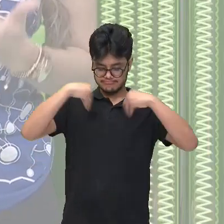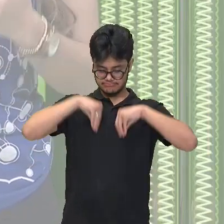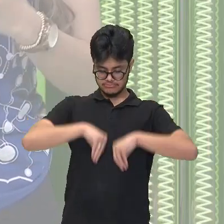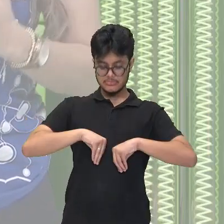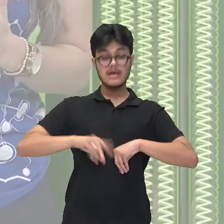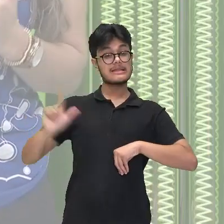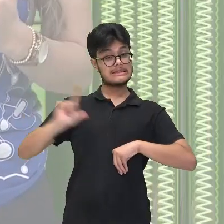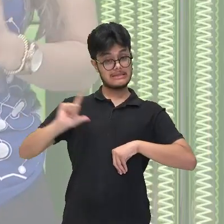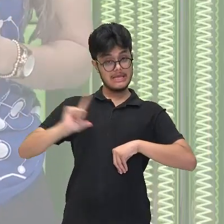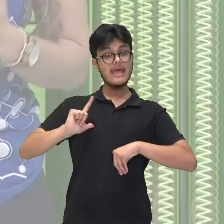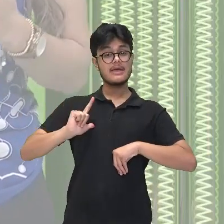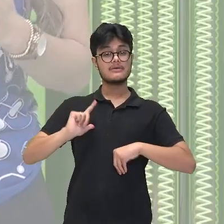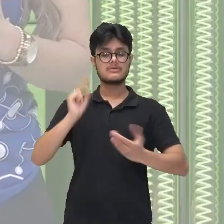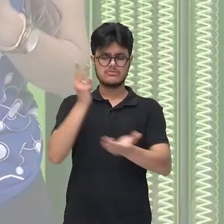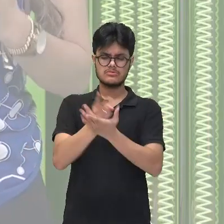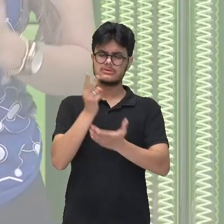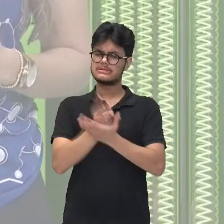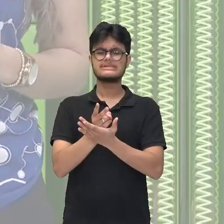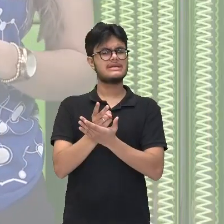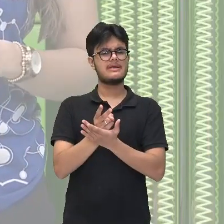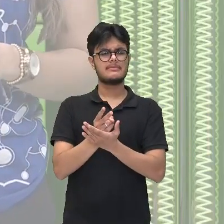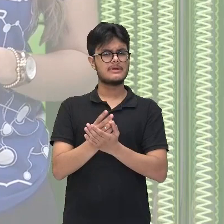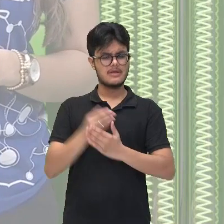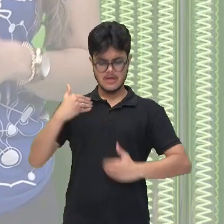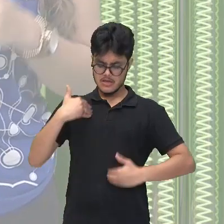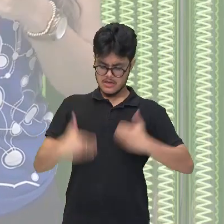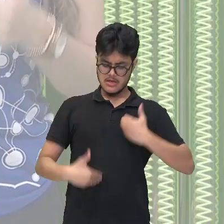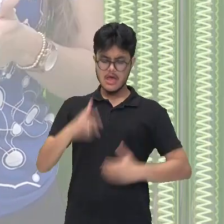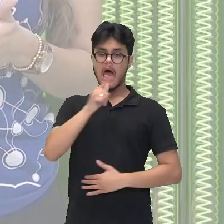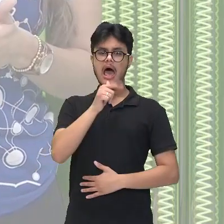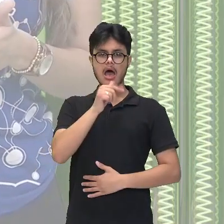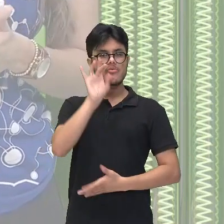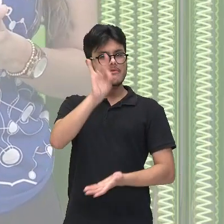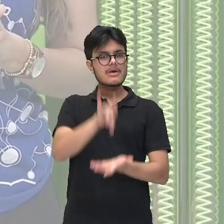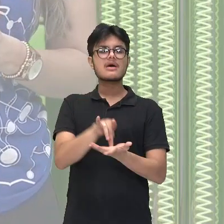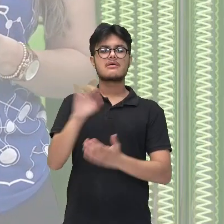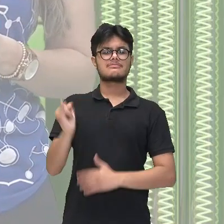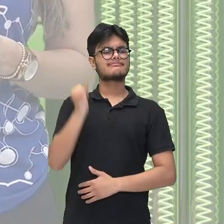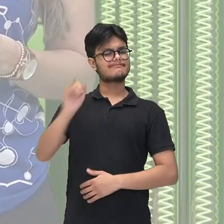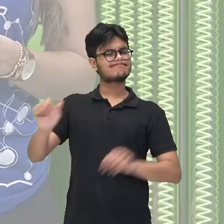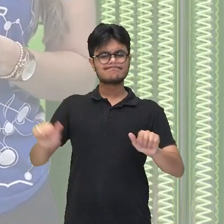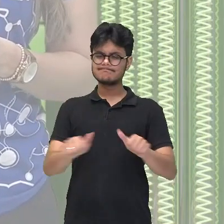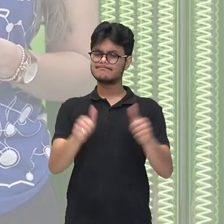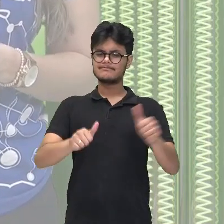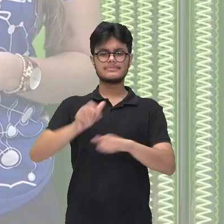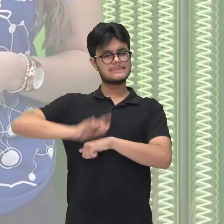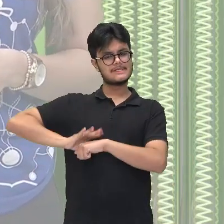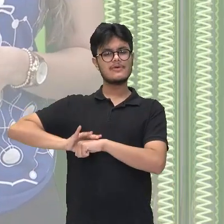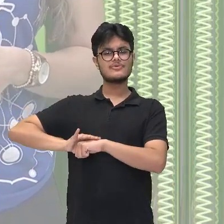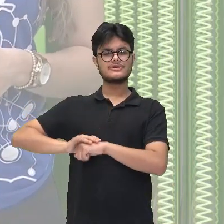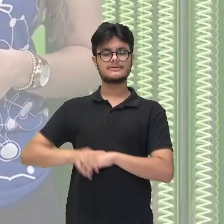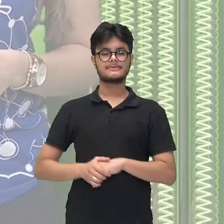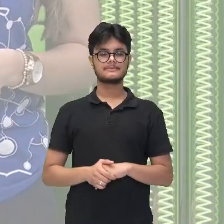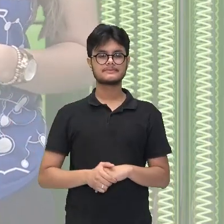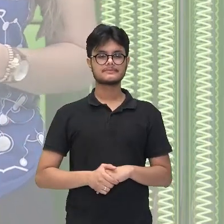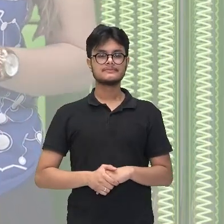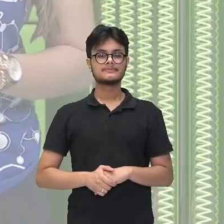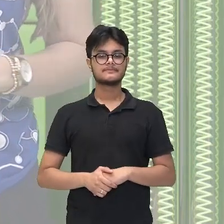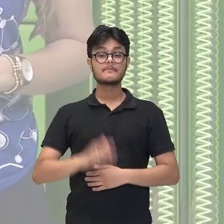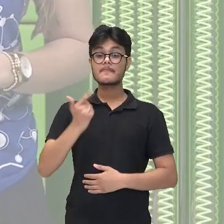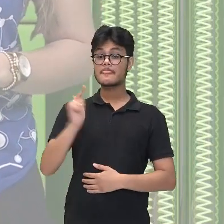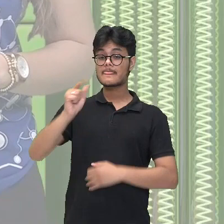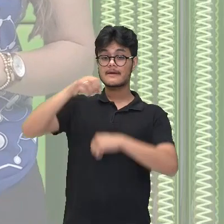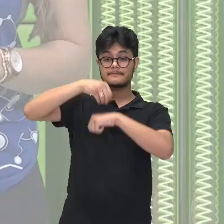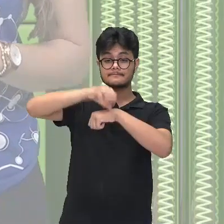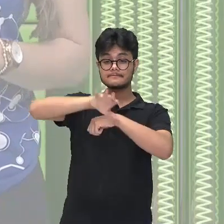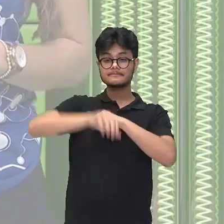precisa sempre mantê-lo hidratado, que isso é muito positivo para o nosso organismo. Outra